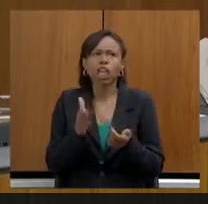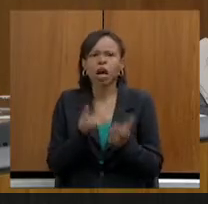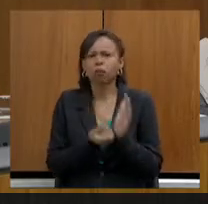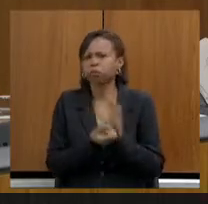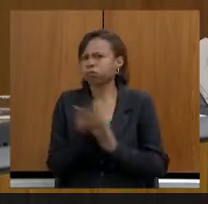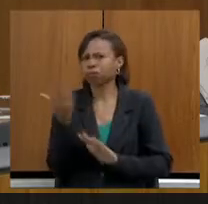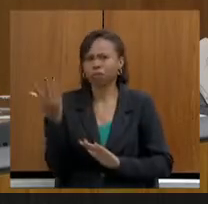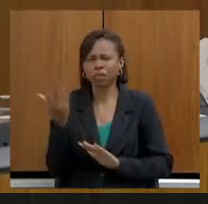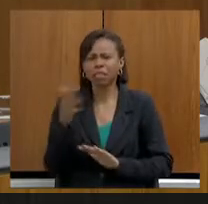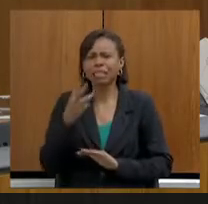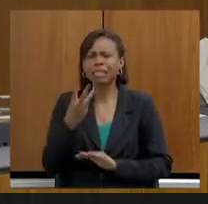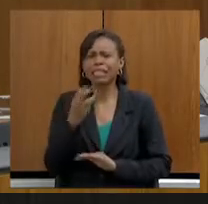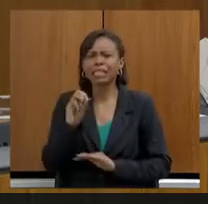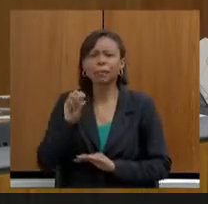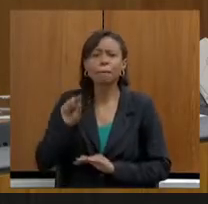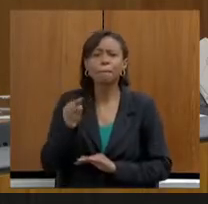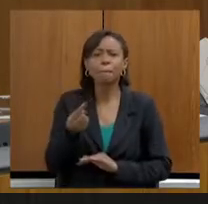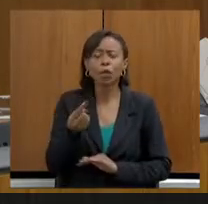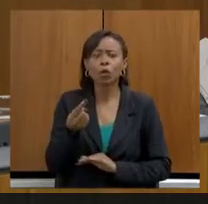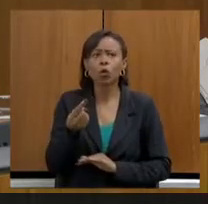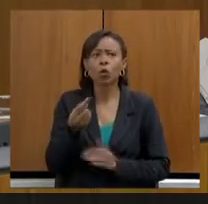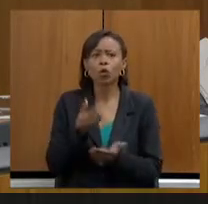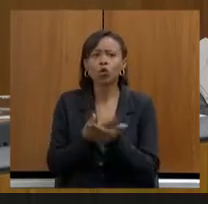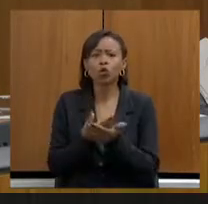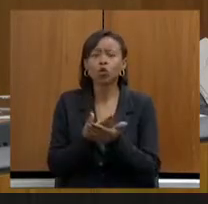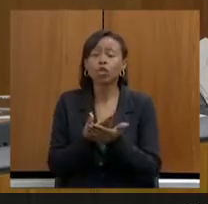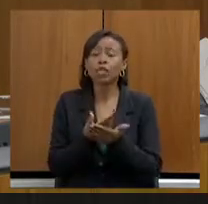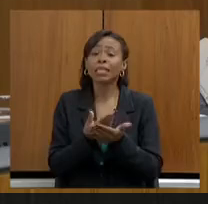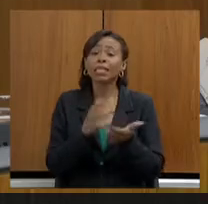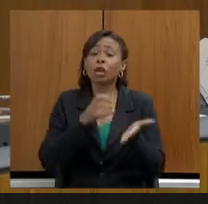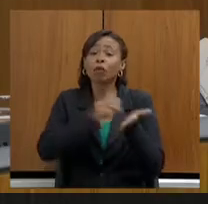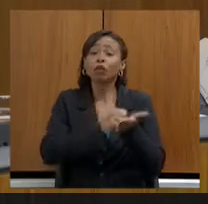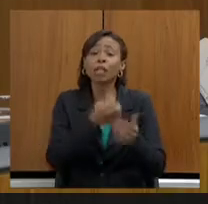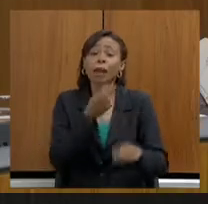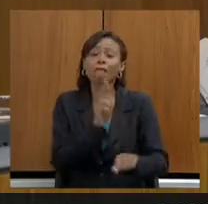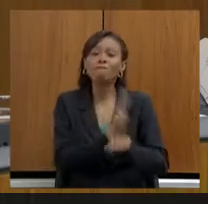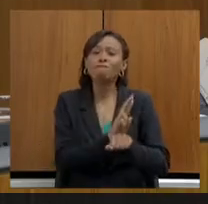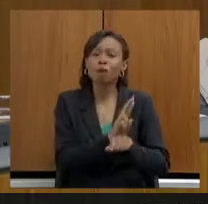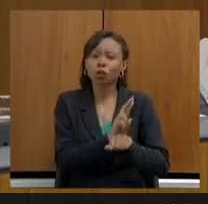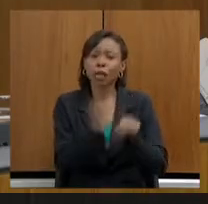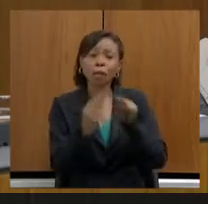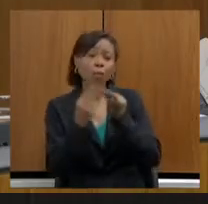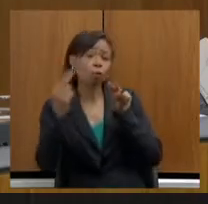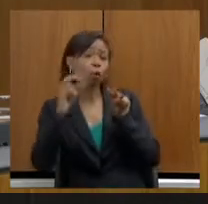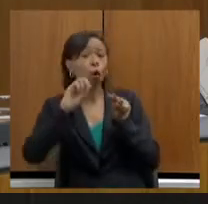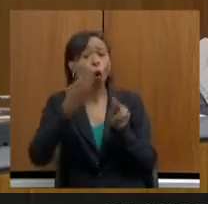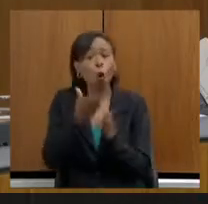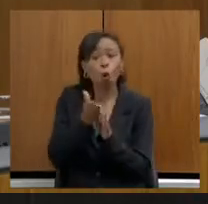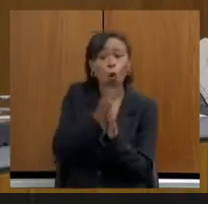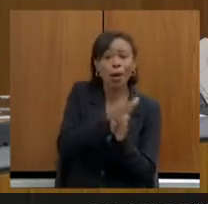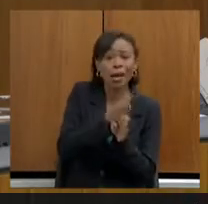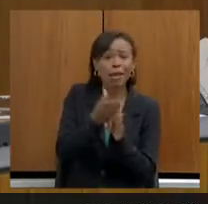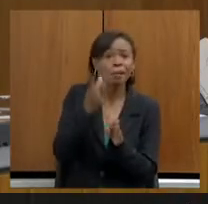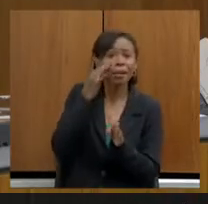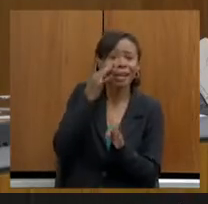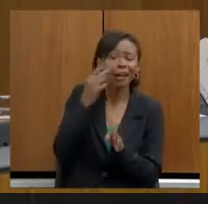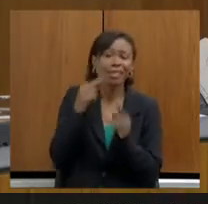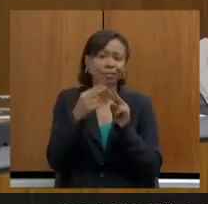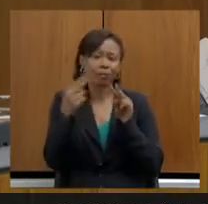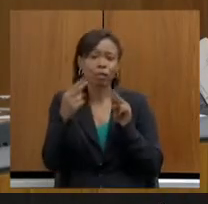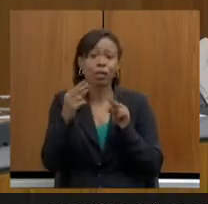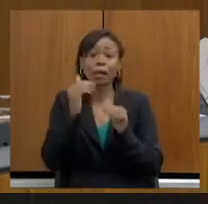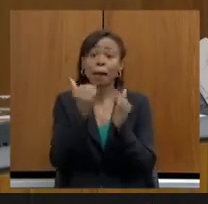é cerca de 30 mil estudantes matriculados em repouso no momento em que ele era remota o híbrido e aumentou em